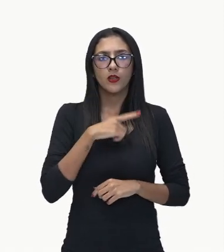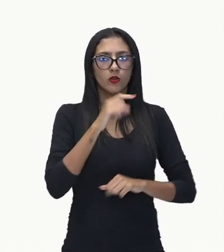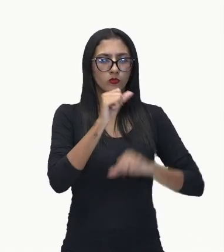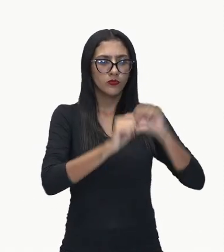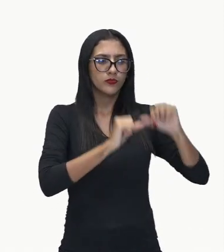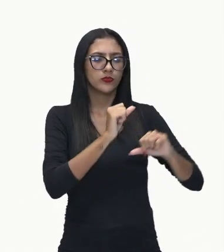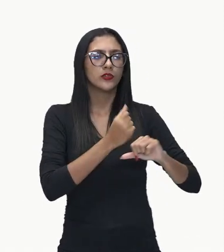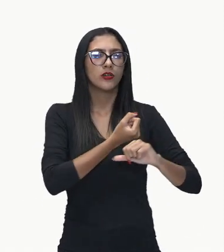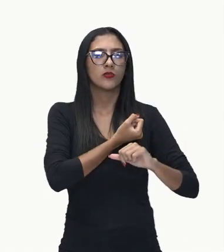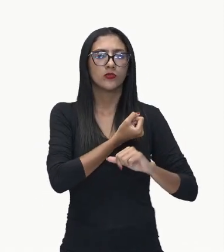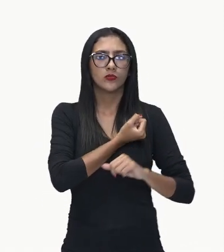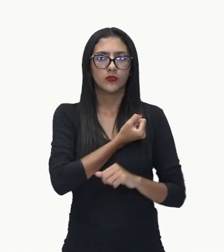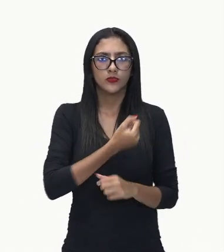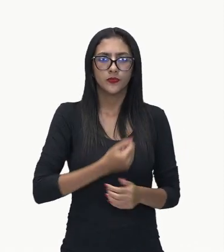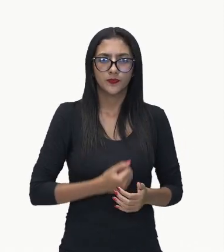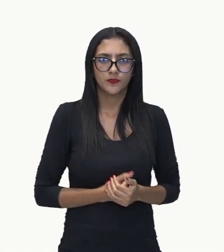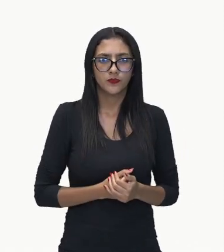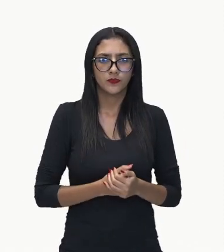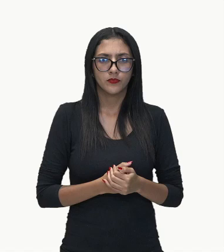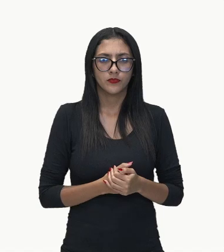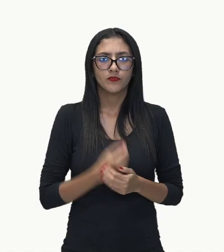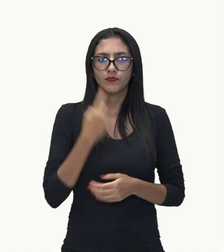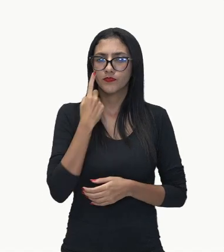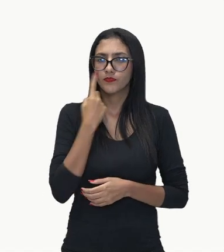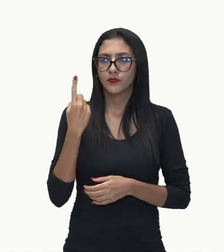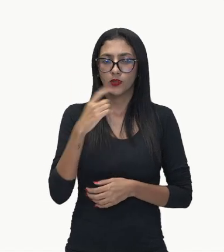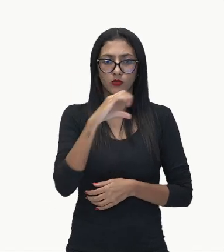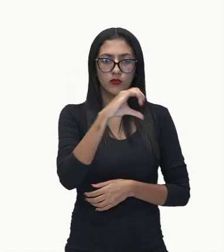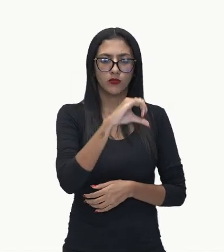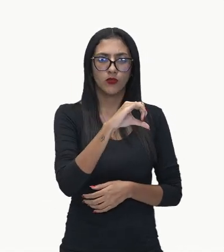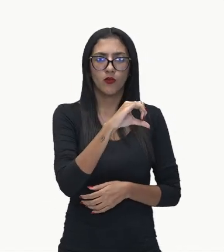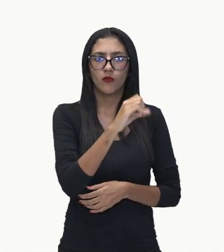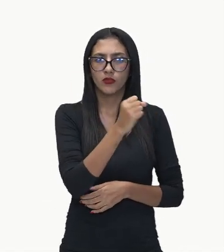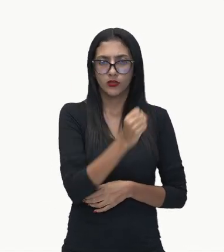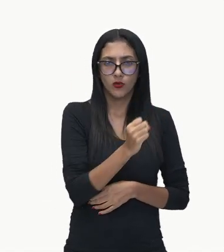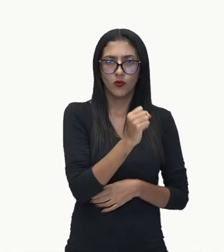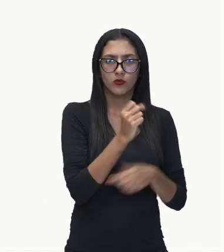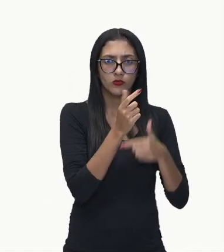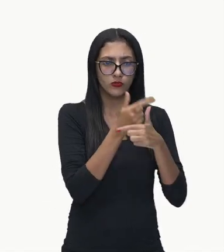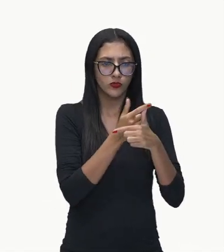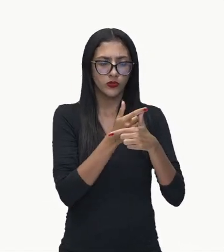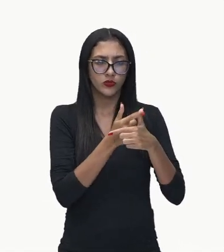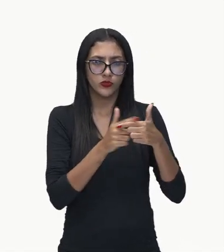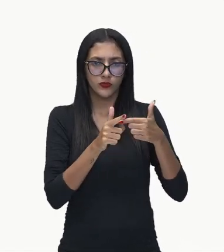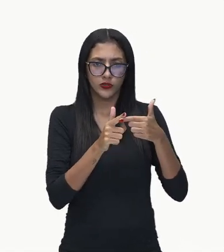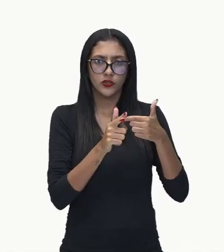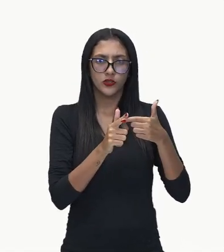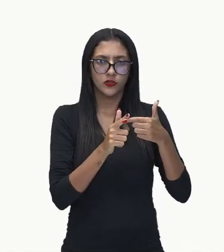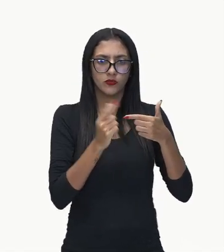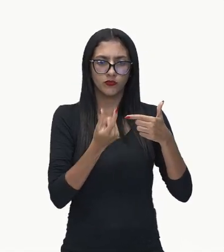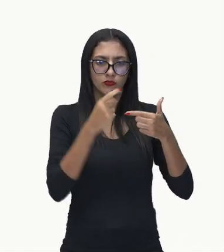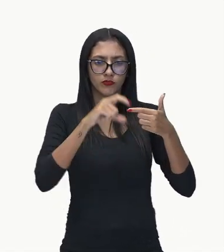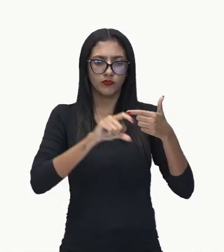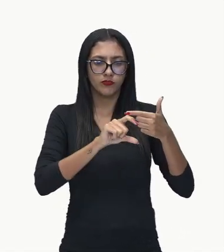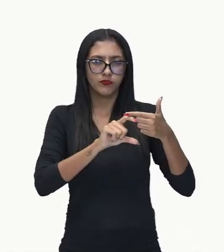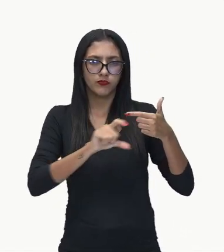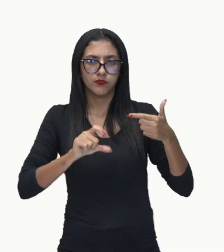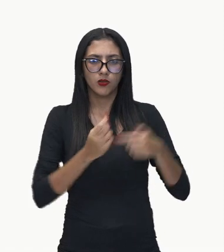Colocando 98 aqui, né? 98 quilos, dividido